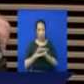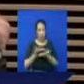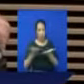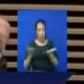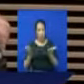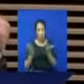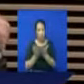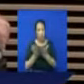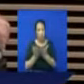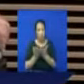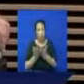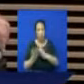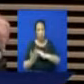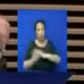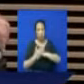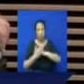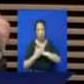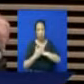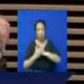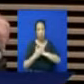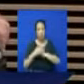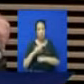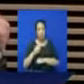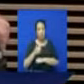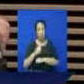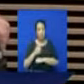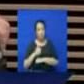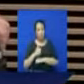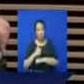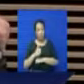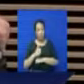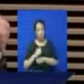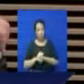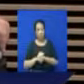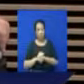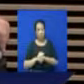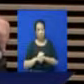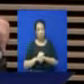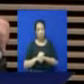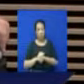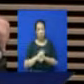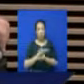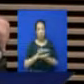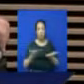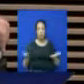aqui, me ajudassem. Primeiro eu vou fazer uma declaração, pessoal. Vocês podem colocar-se em pé.